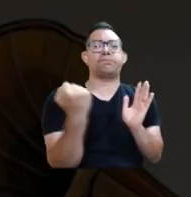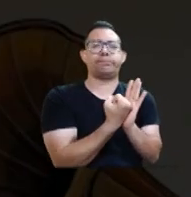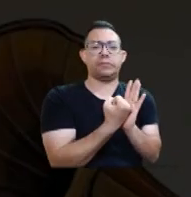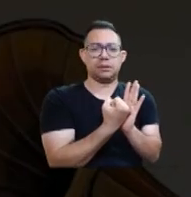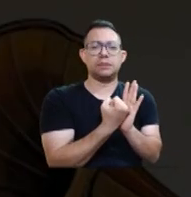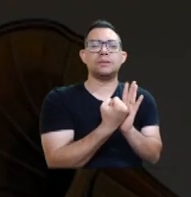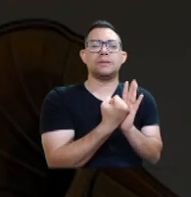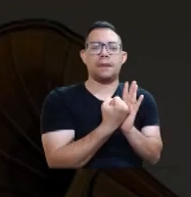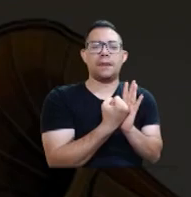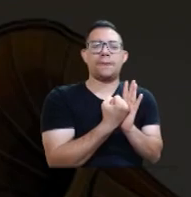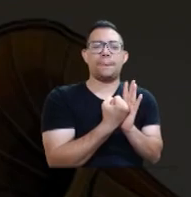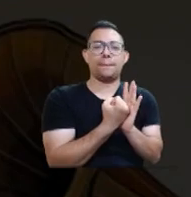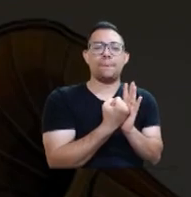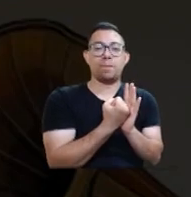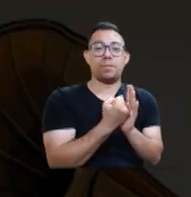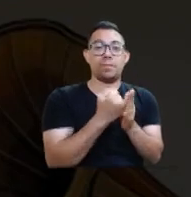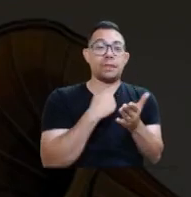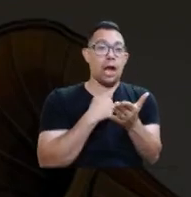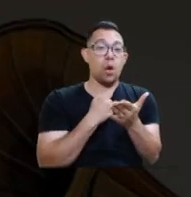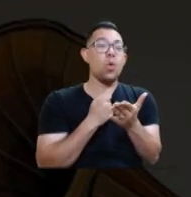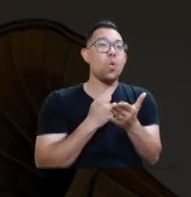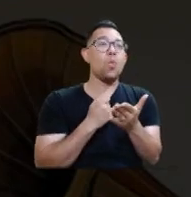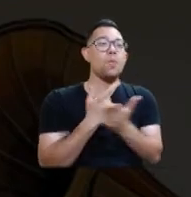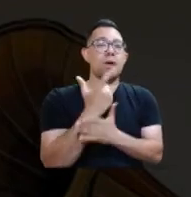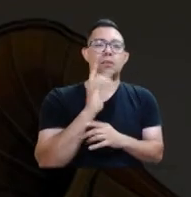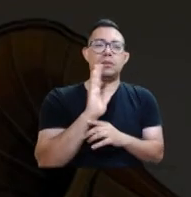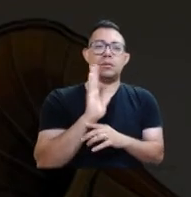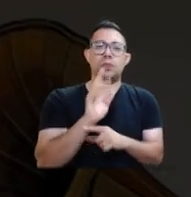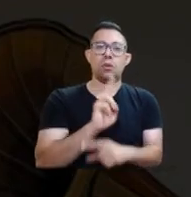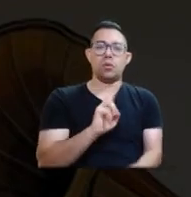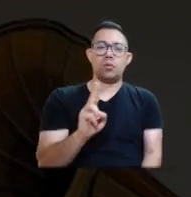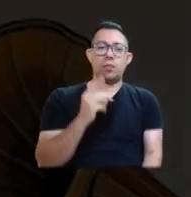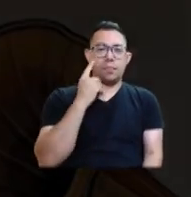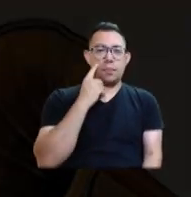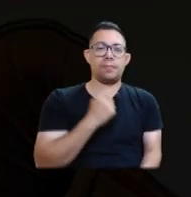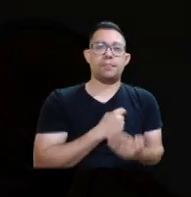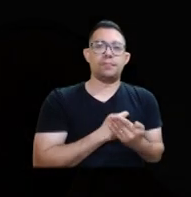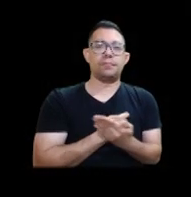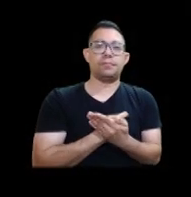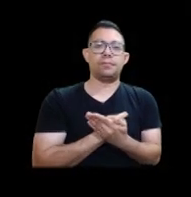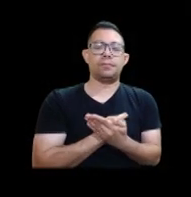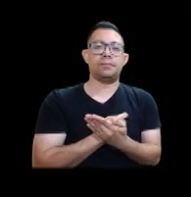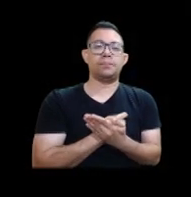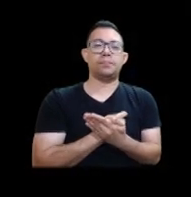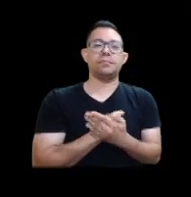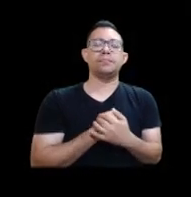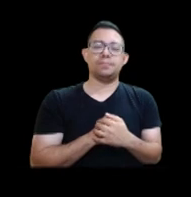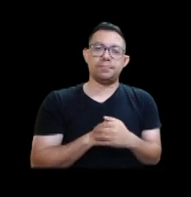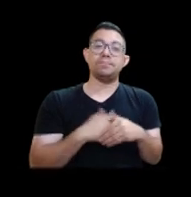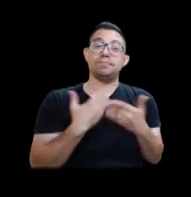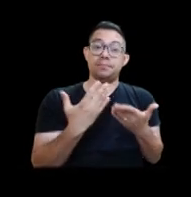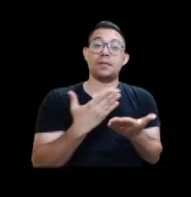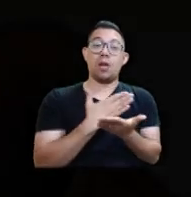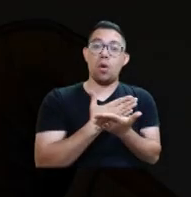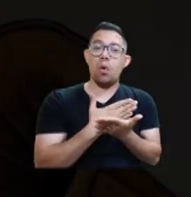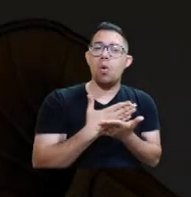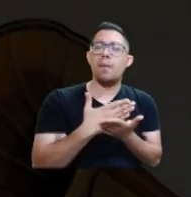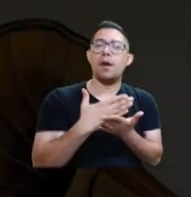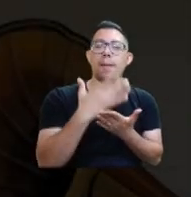gente fala, né? Aí, quando começou, o primeiro filme que eu comprei selado, chamava Casamento de Maria